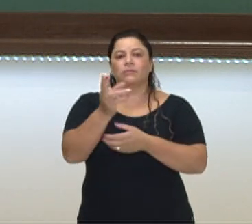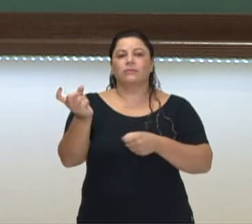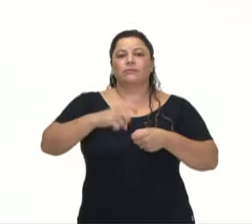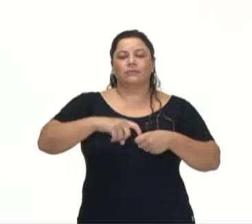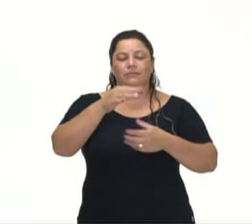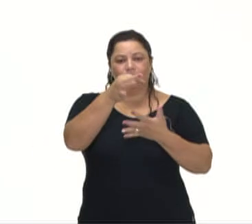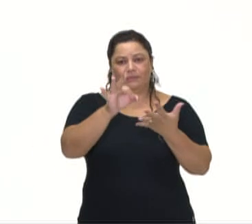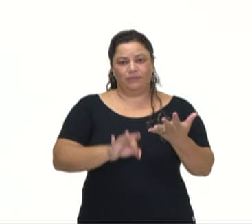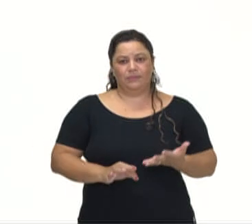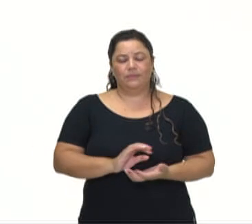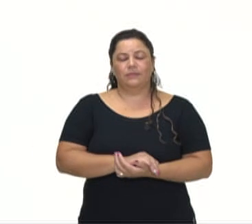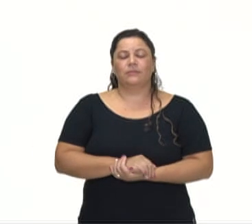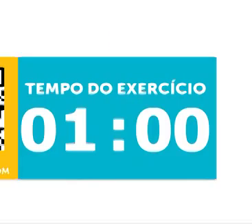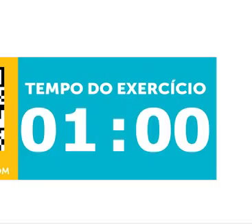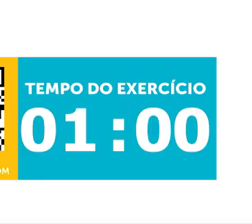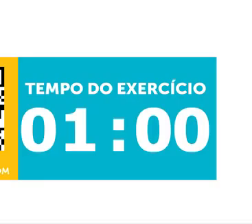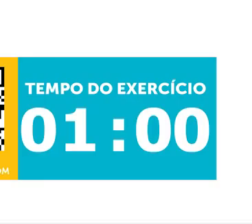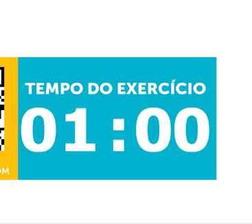corrigir.